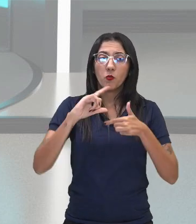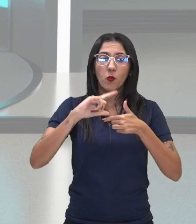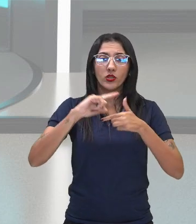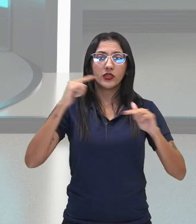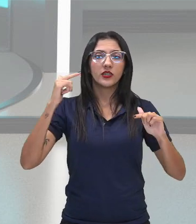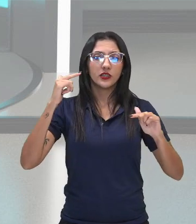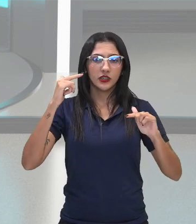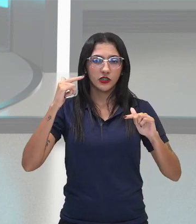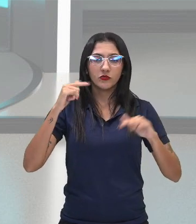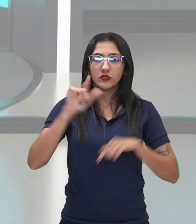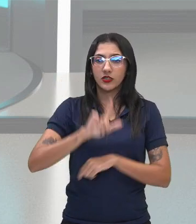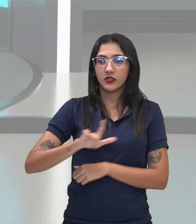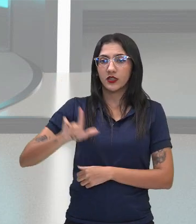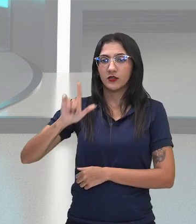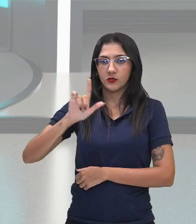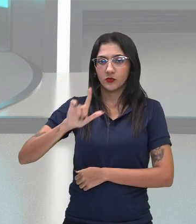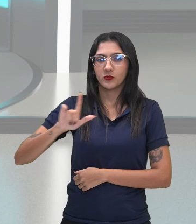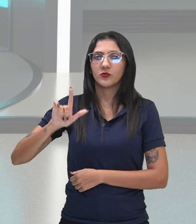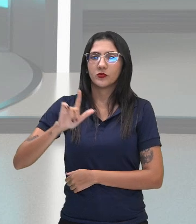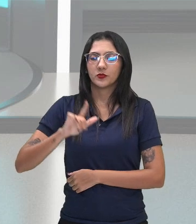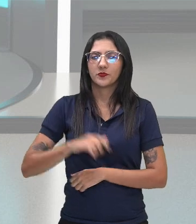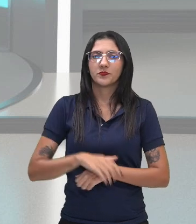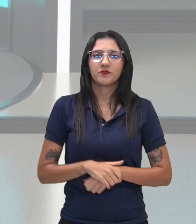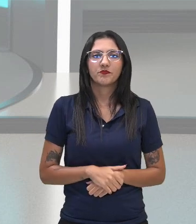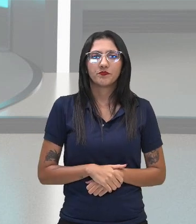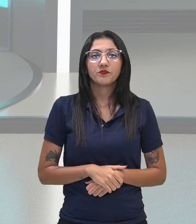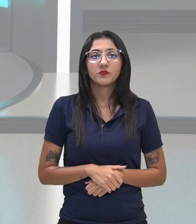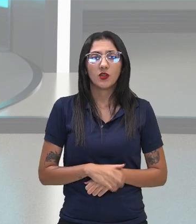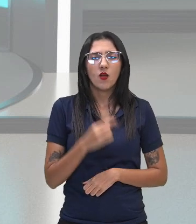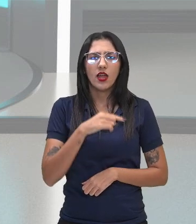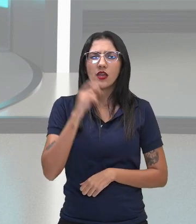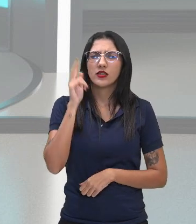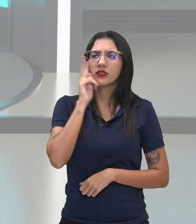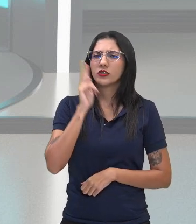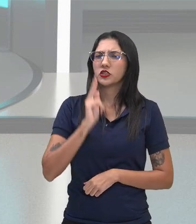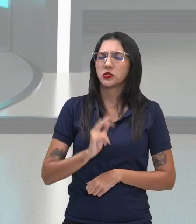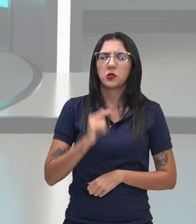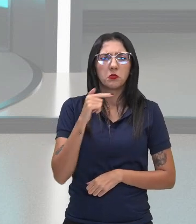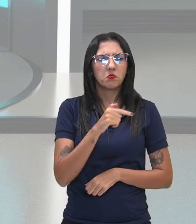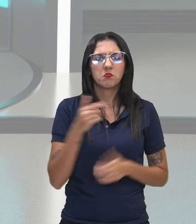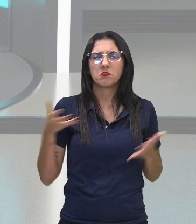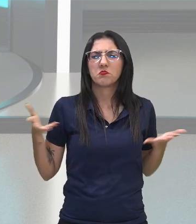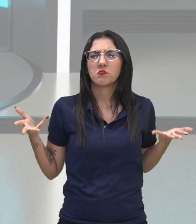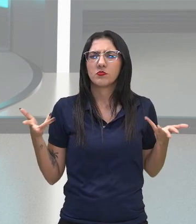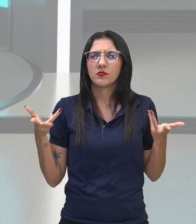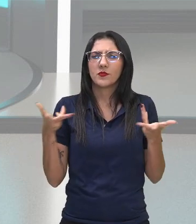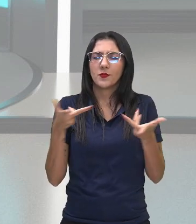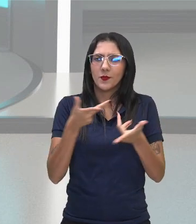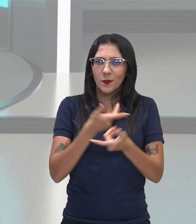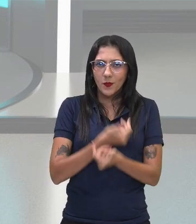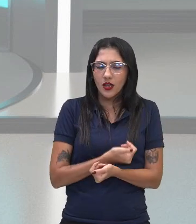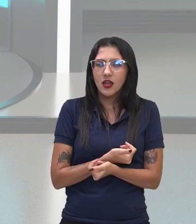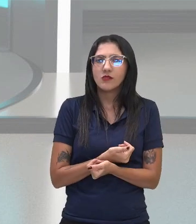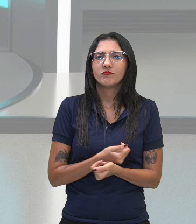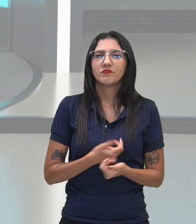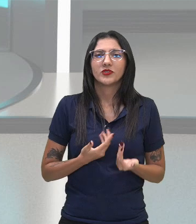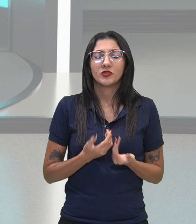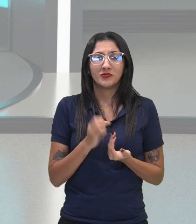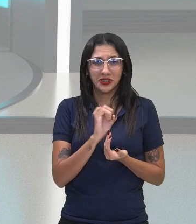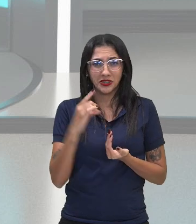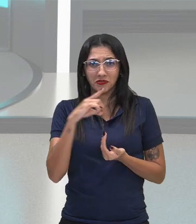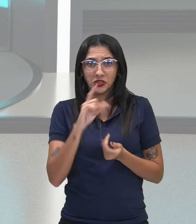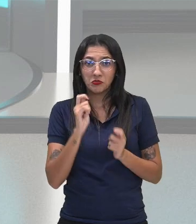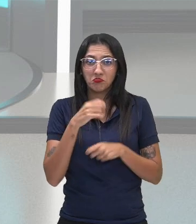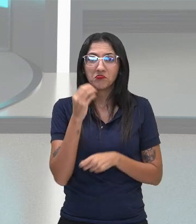nossa literatura. Então, Vidas Secas é uma história fantástica que eu digo a vocês. Se tiverem